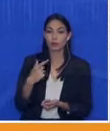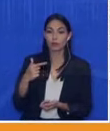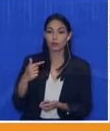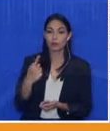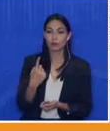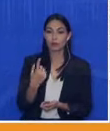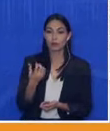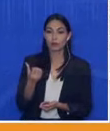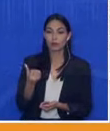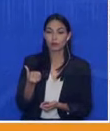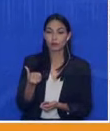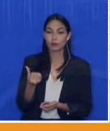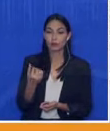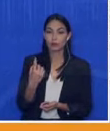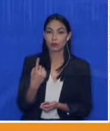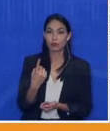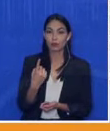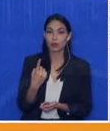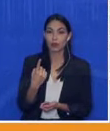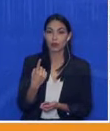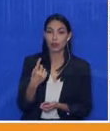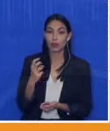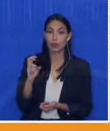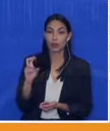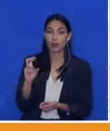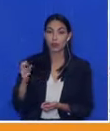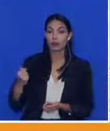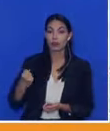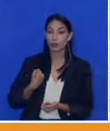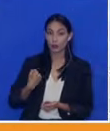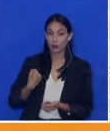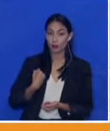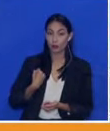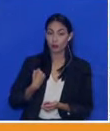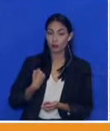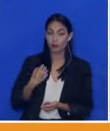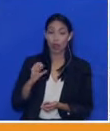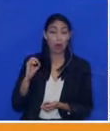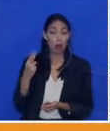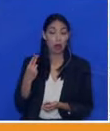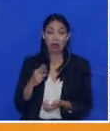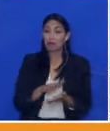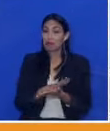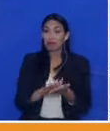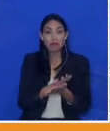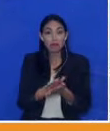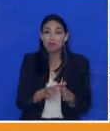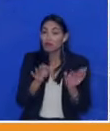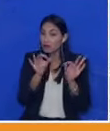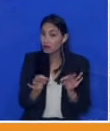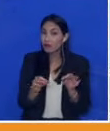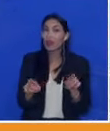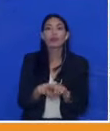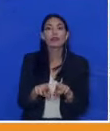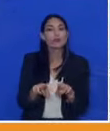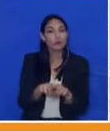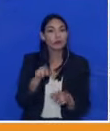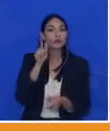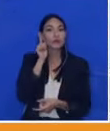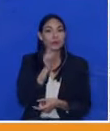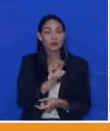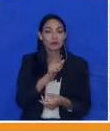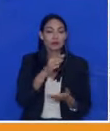18, 17, 16 e 15 números, ou ainda nenhum número.